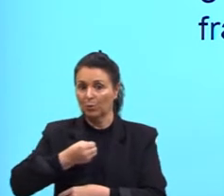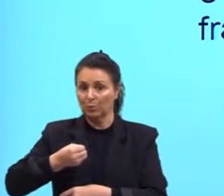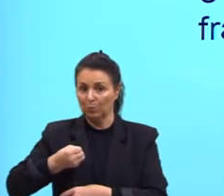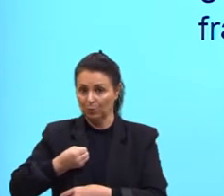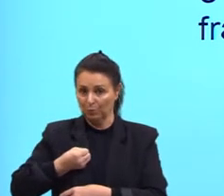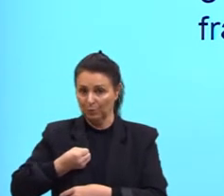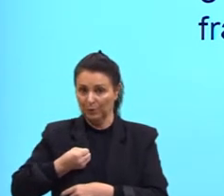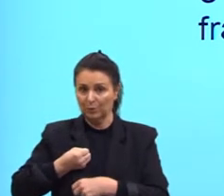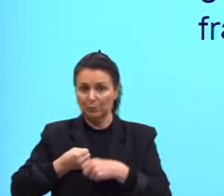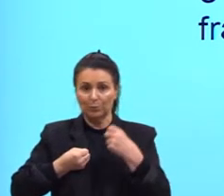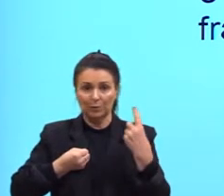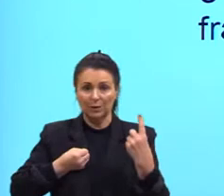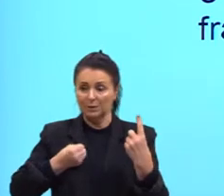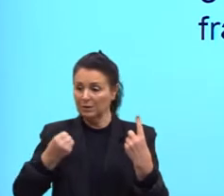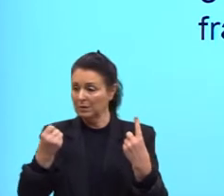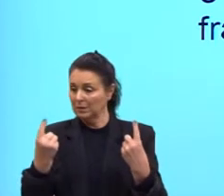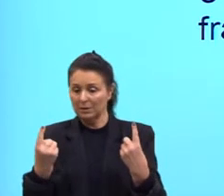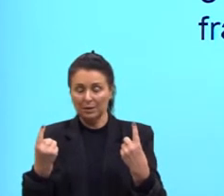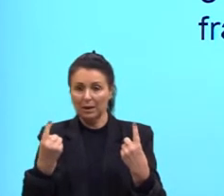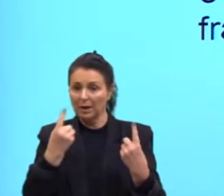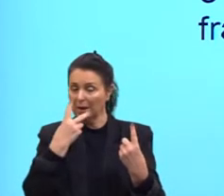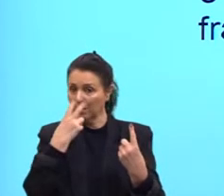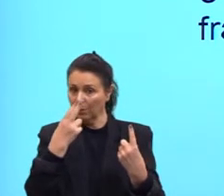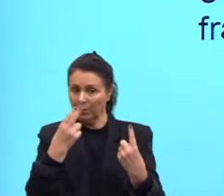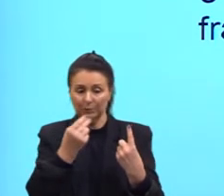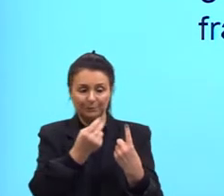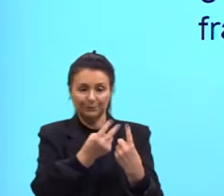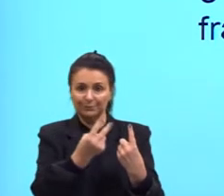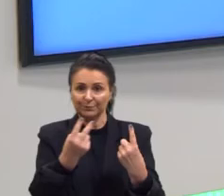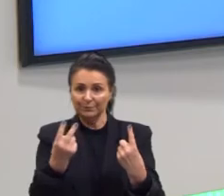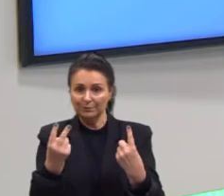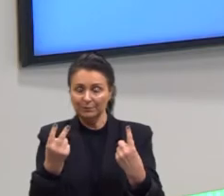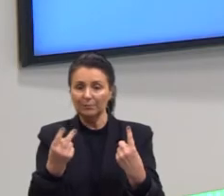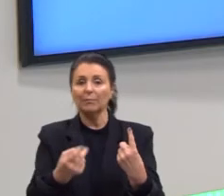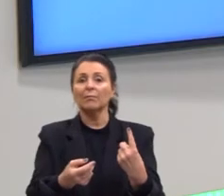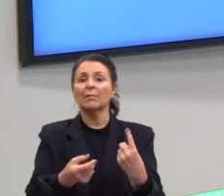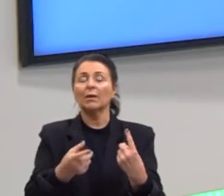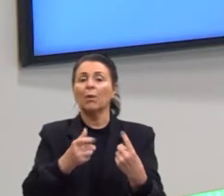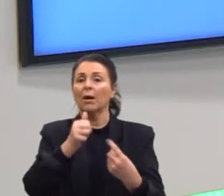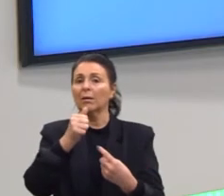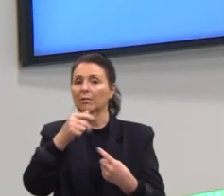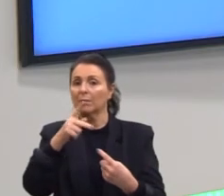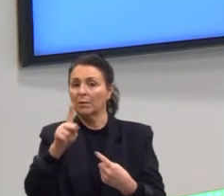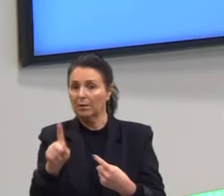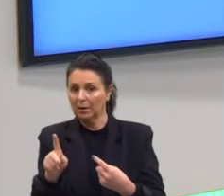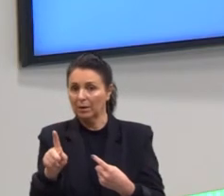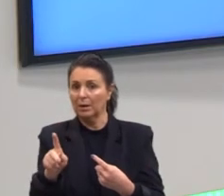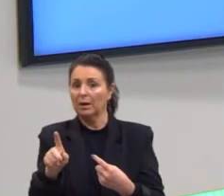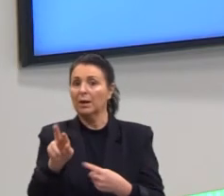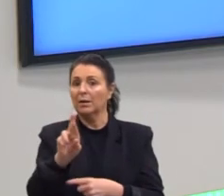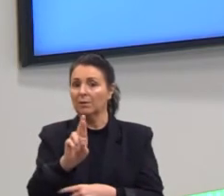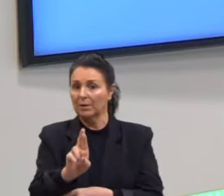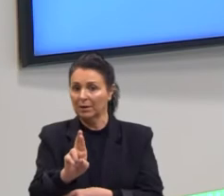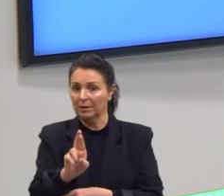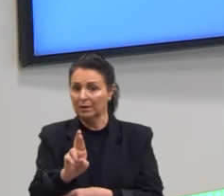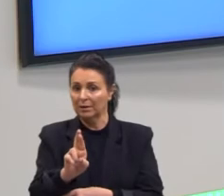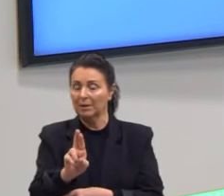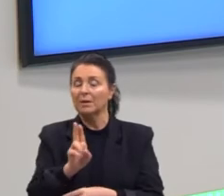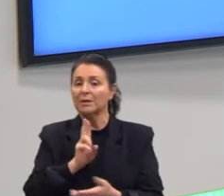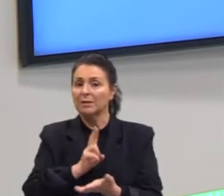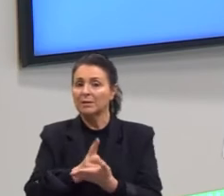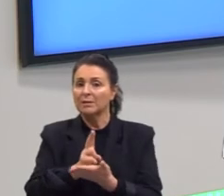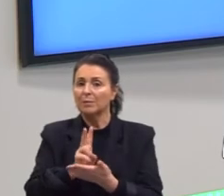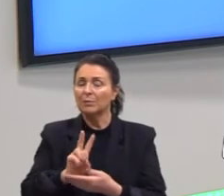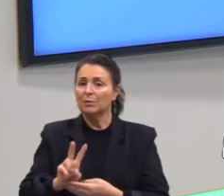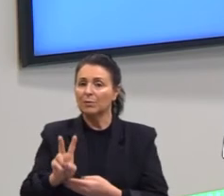igual quando nós trabalhamos a pa nós tínhamos que a razão era indicada por R E era